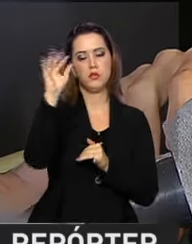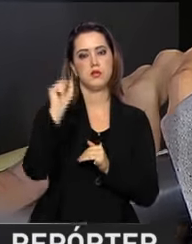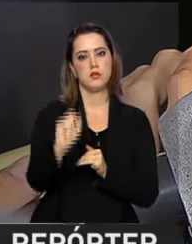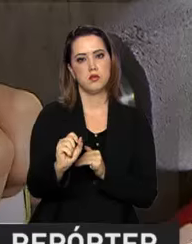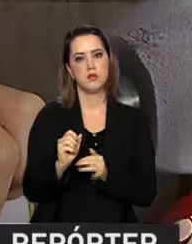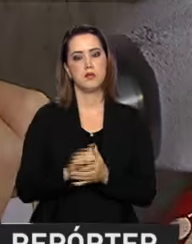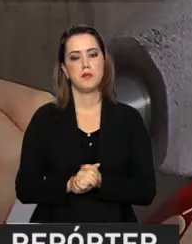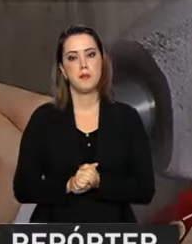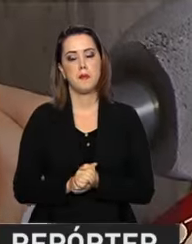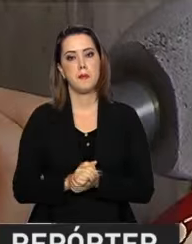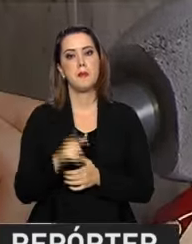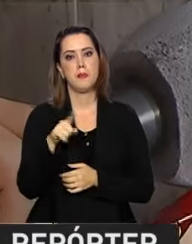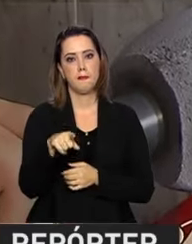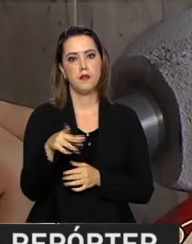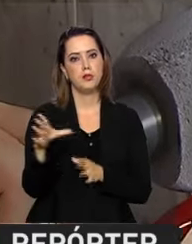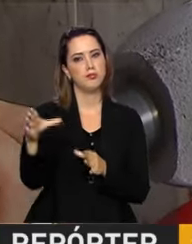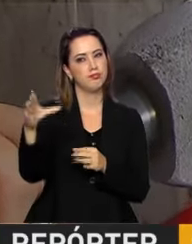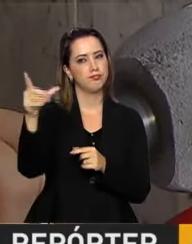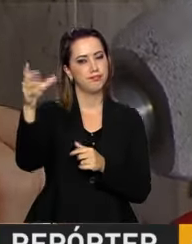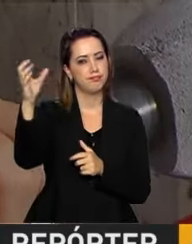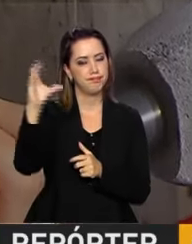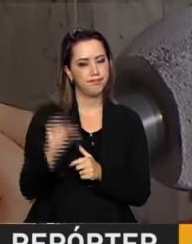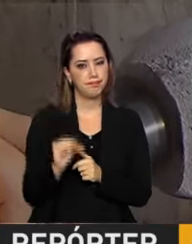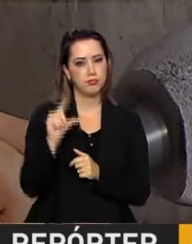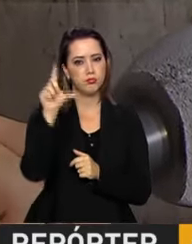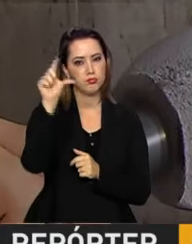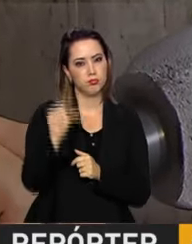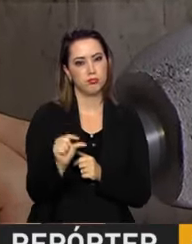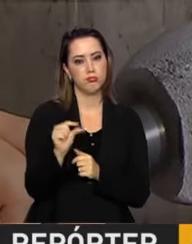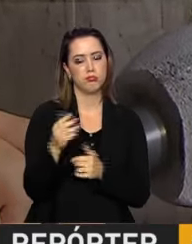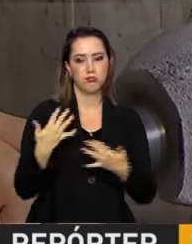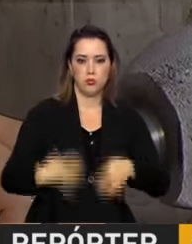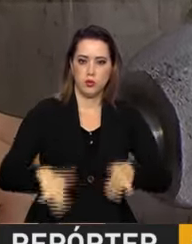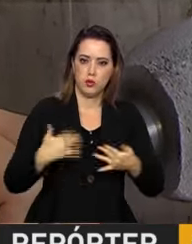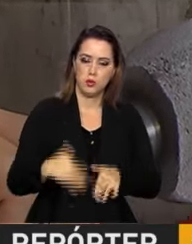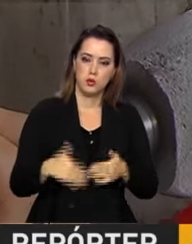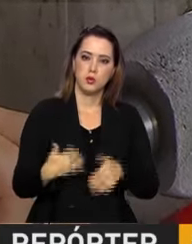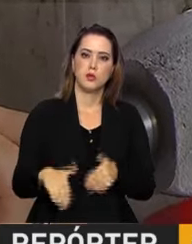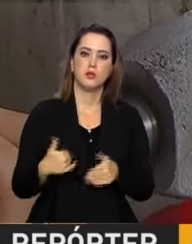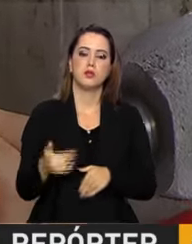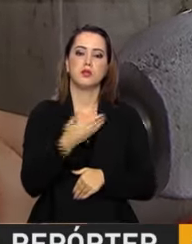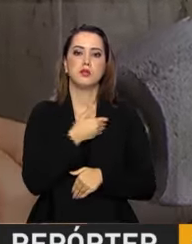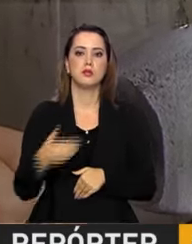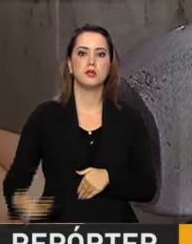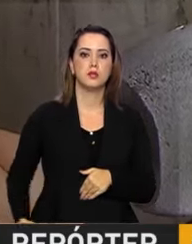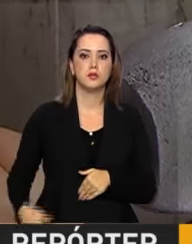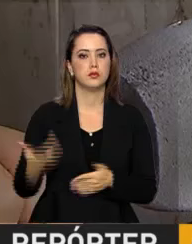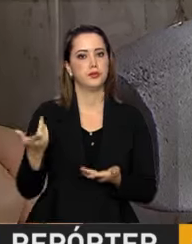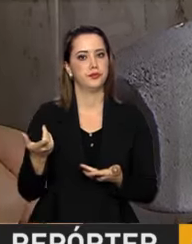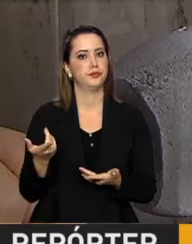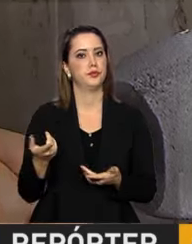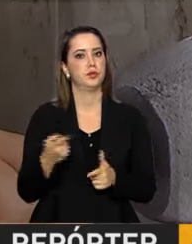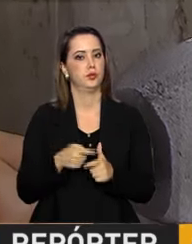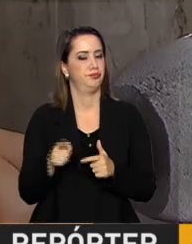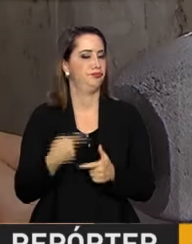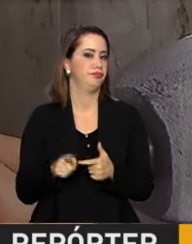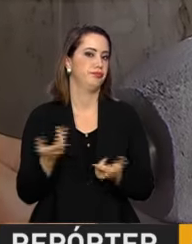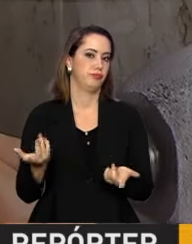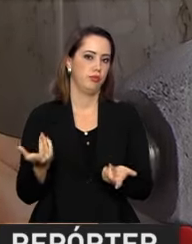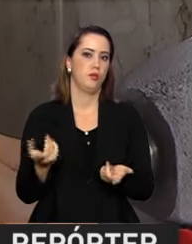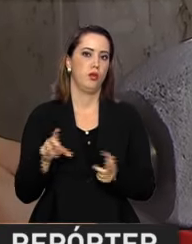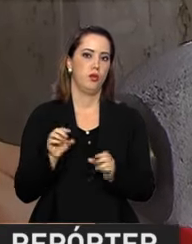despesa do governo. É a contenção de gastos, não comprometer aquilo que é fundamental. Investimentos